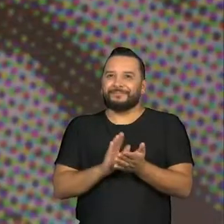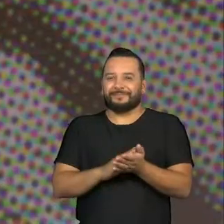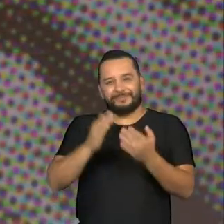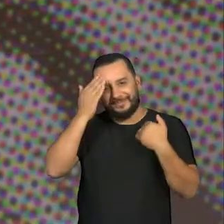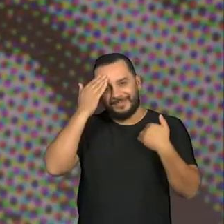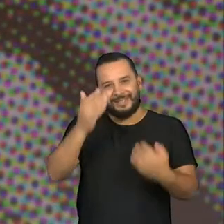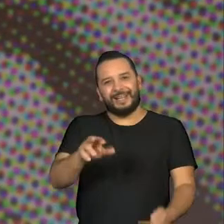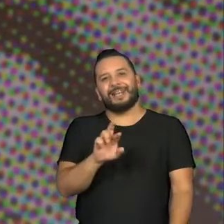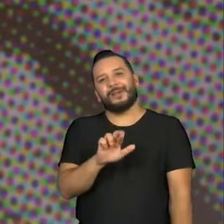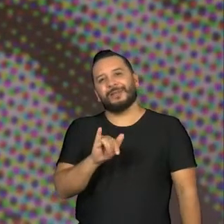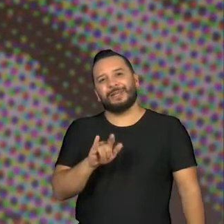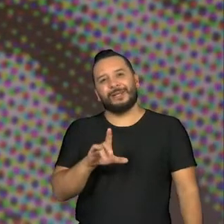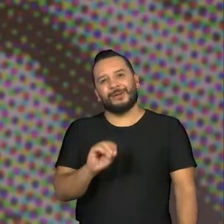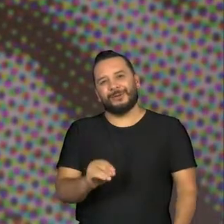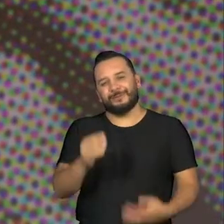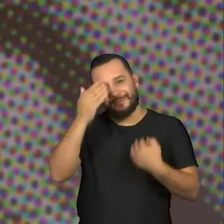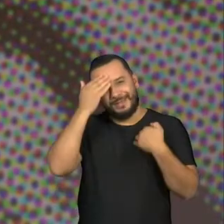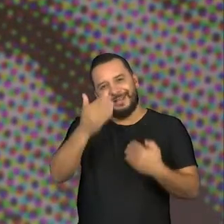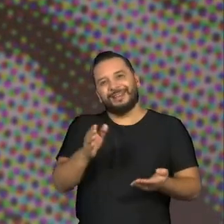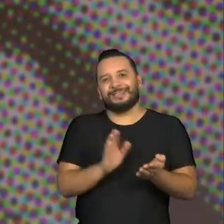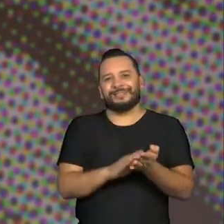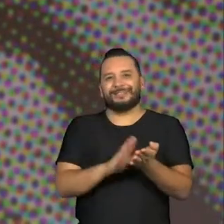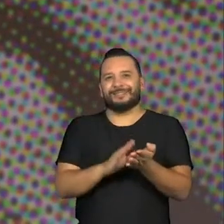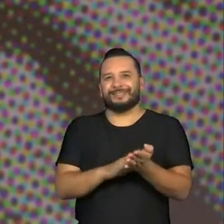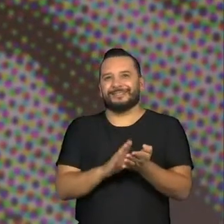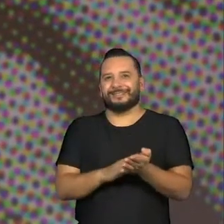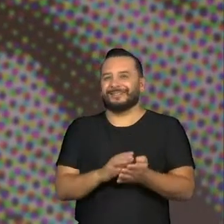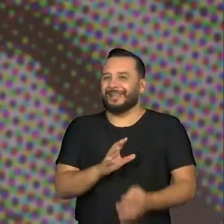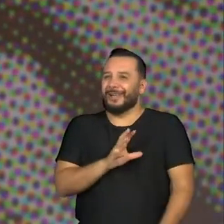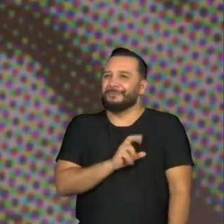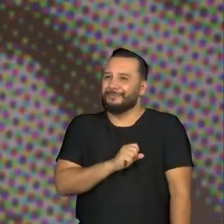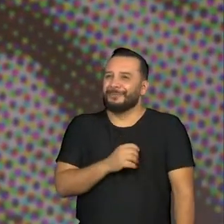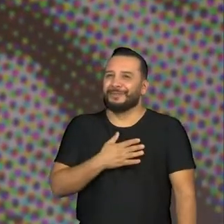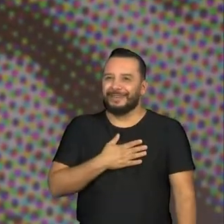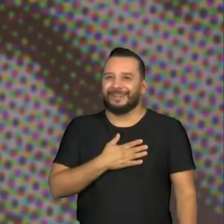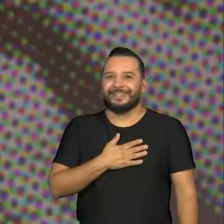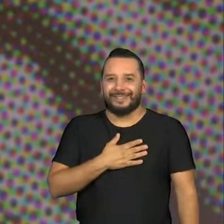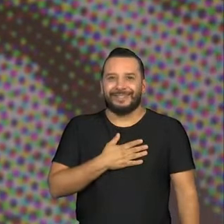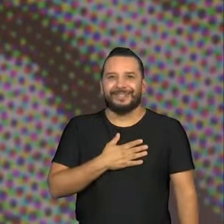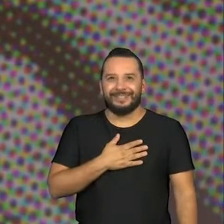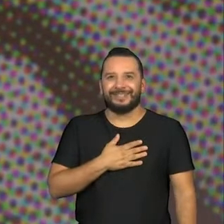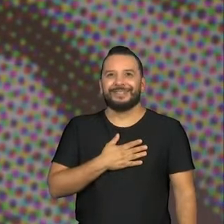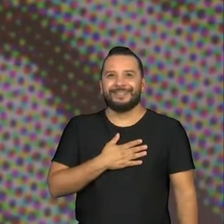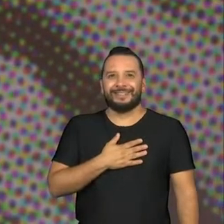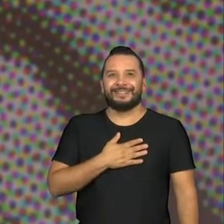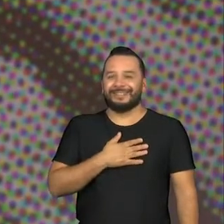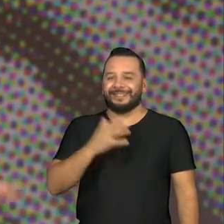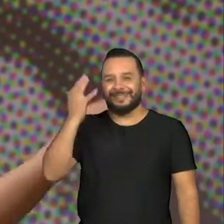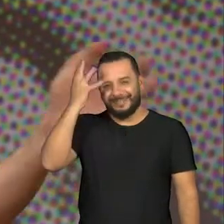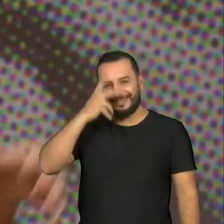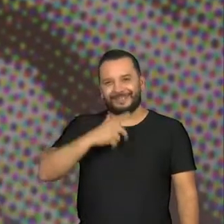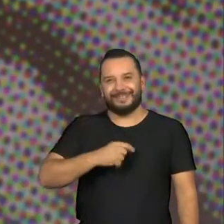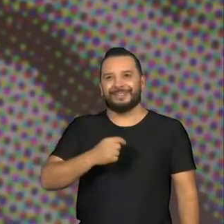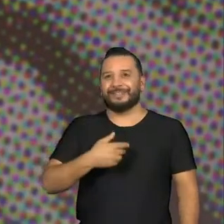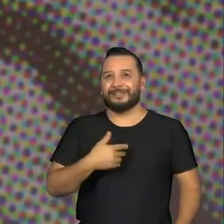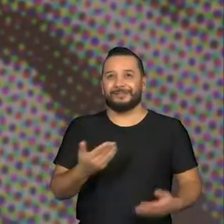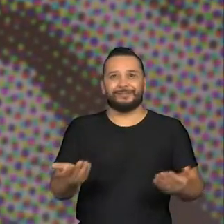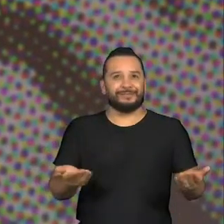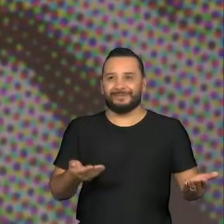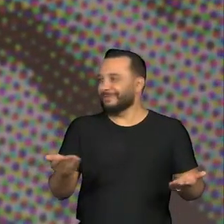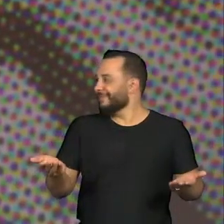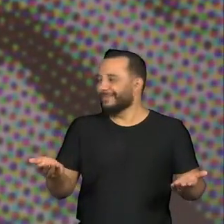Obrigada, Rubinho. Muito obrigada. Ai, que amor. Não, que linda. Gente,